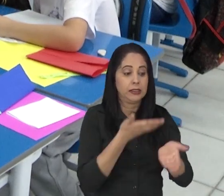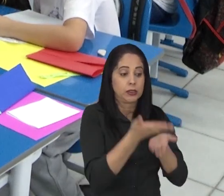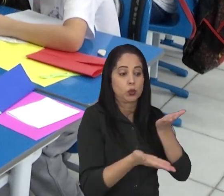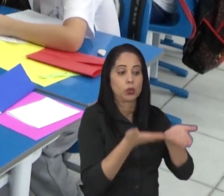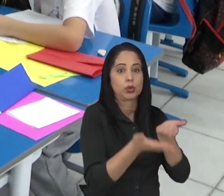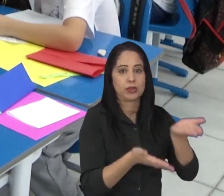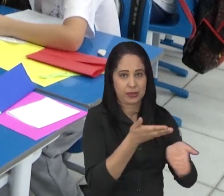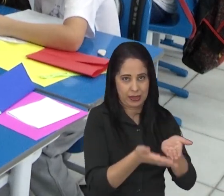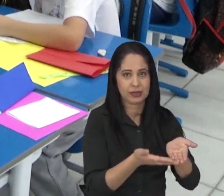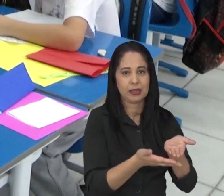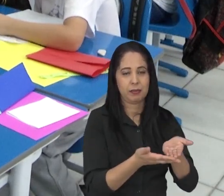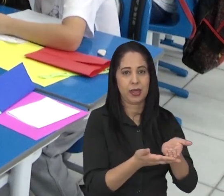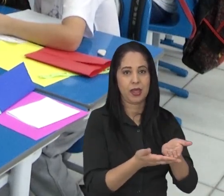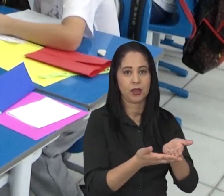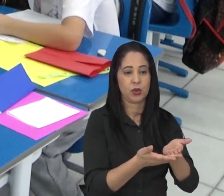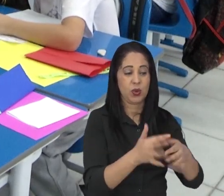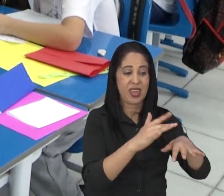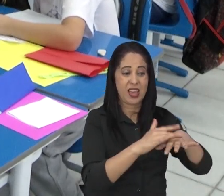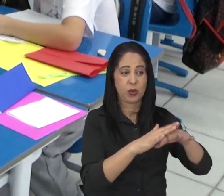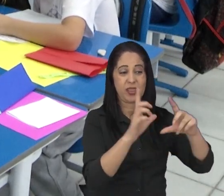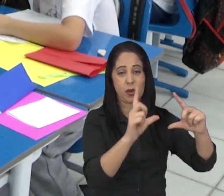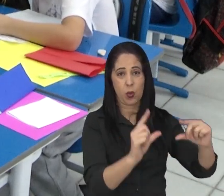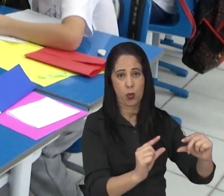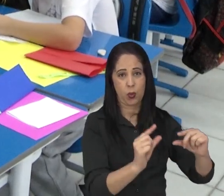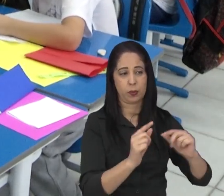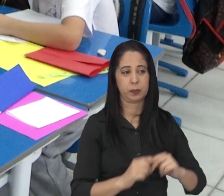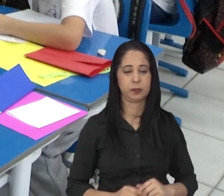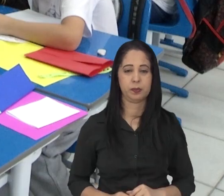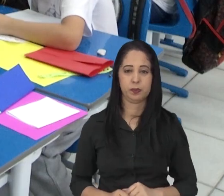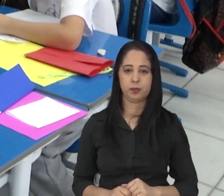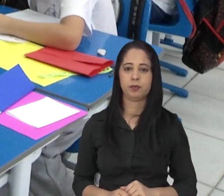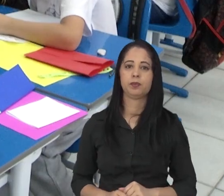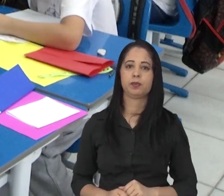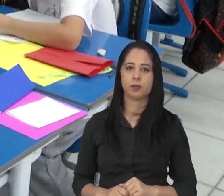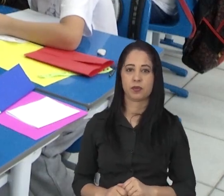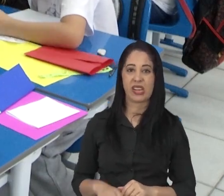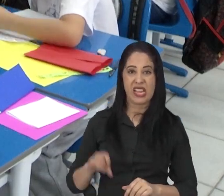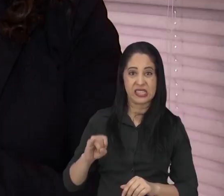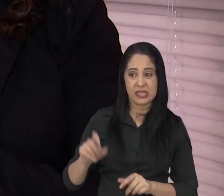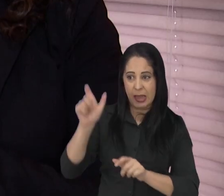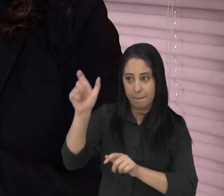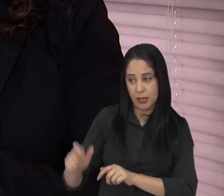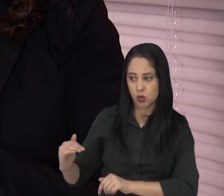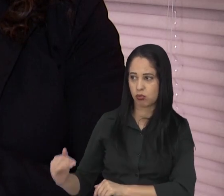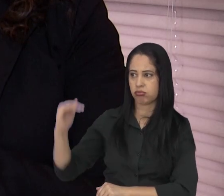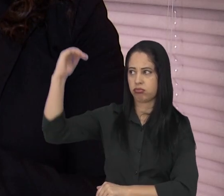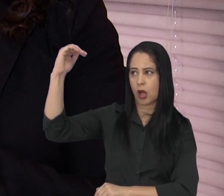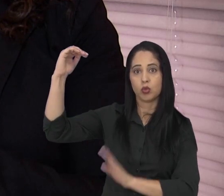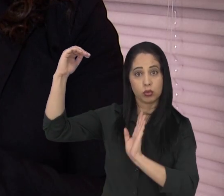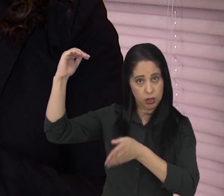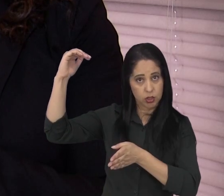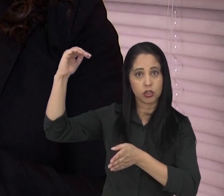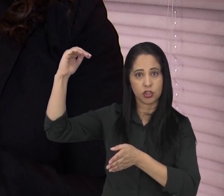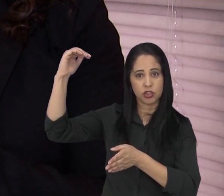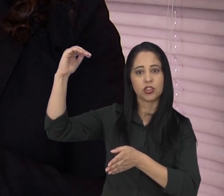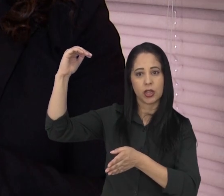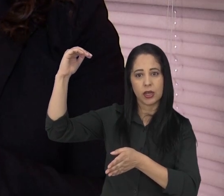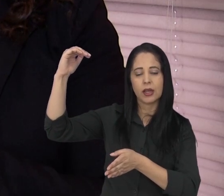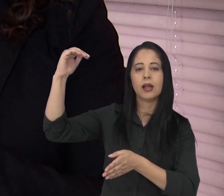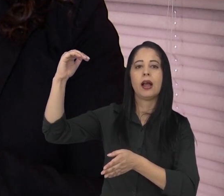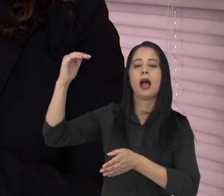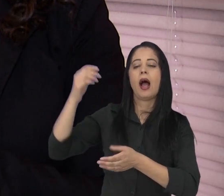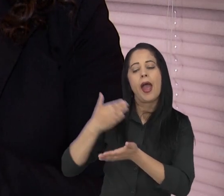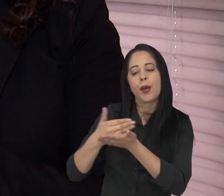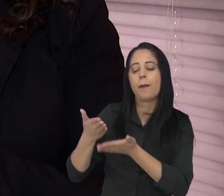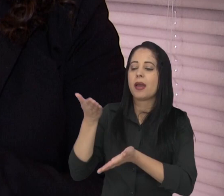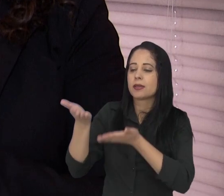o quanto antes o tratamento, como forma de minimizar os sintomas na vida adulta. O adulto, né, ele vai descobrindo,